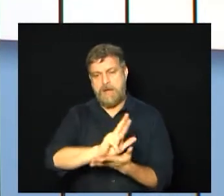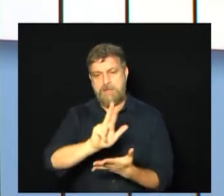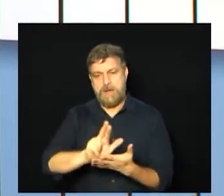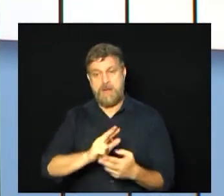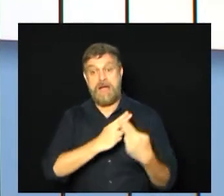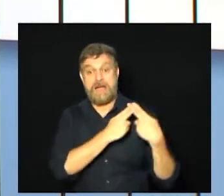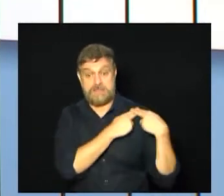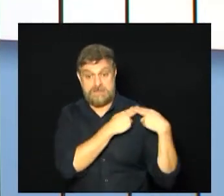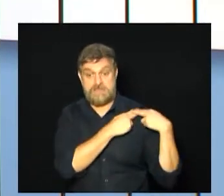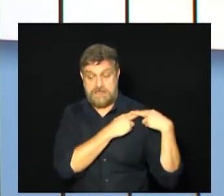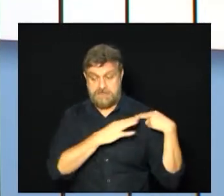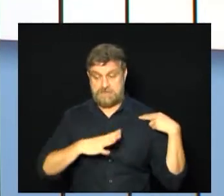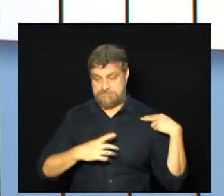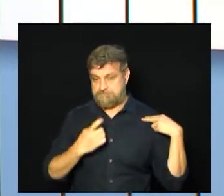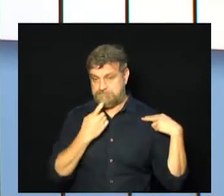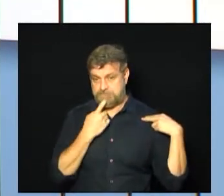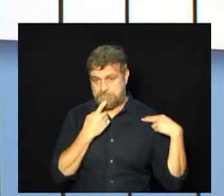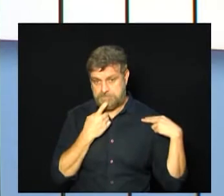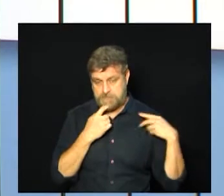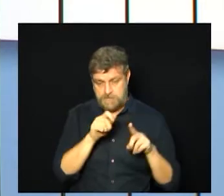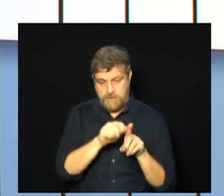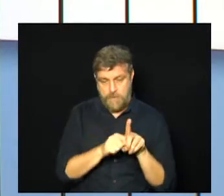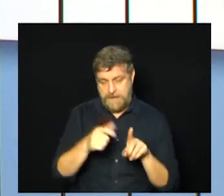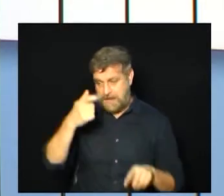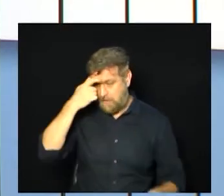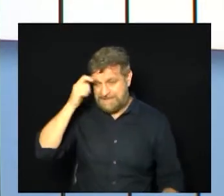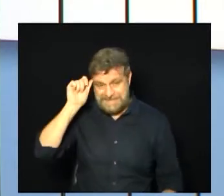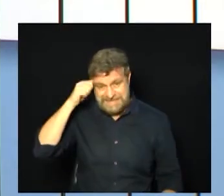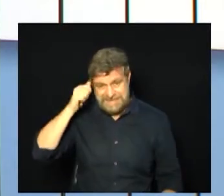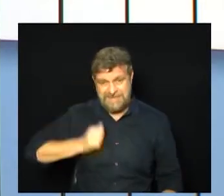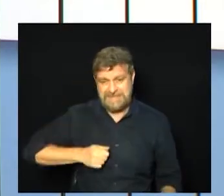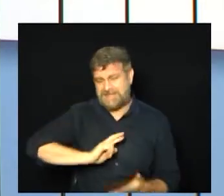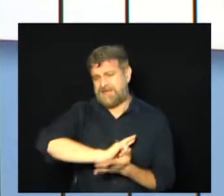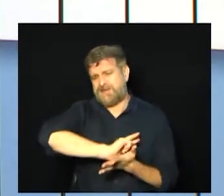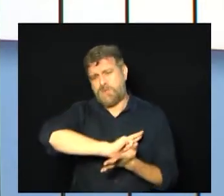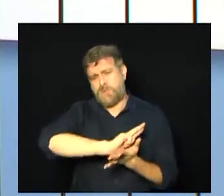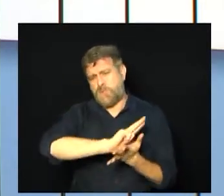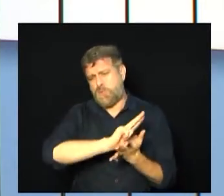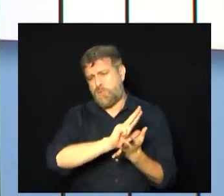autoridades municipais. O mês da Consciência Negra vai ter diversas